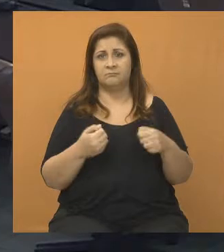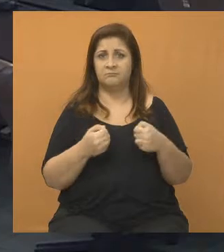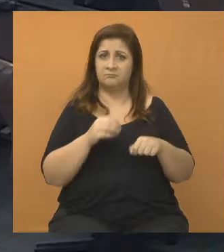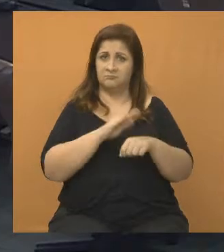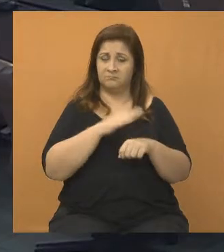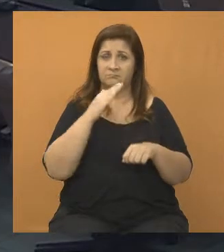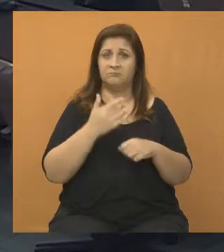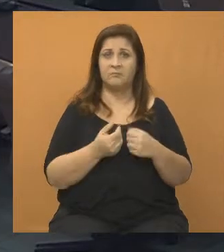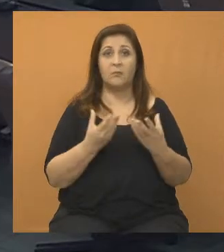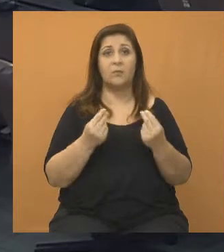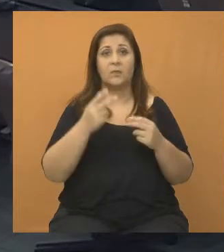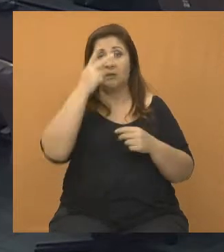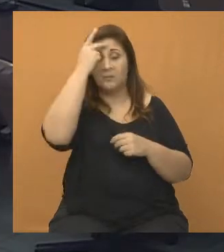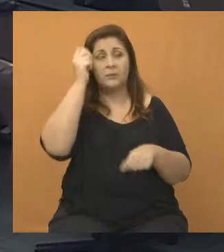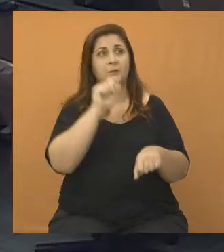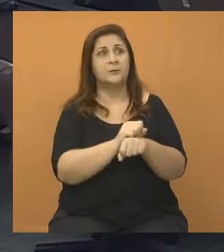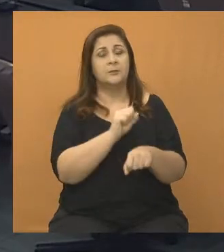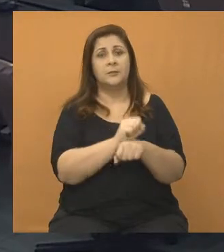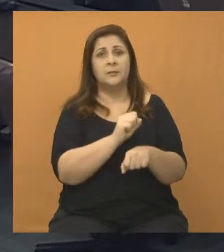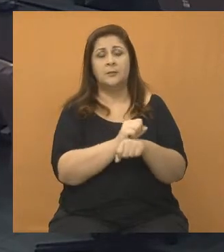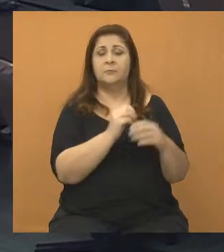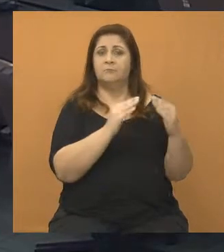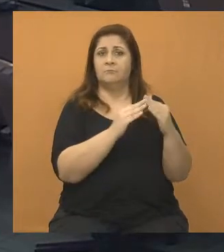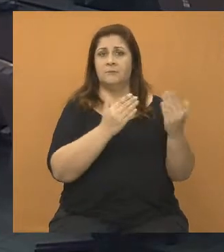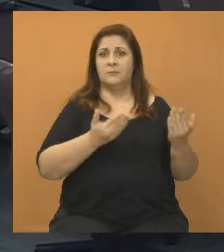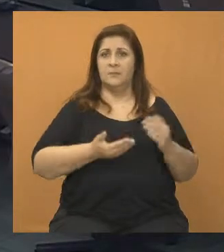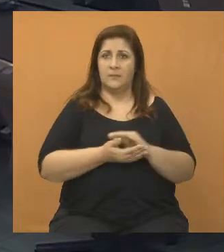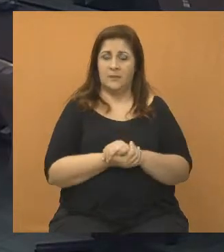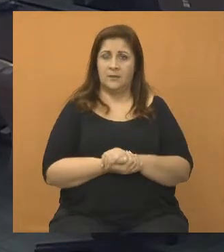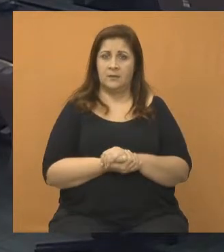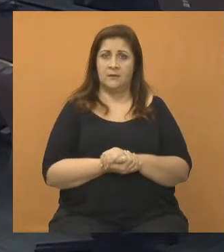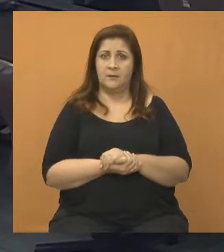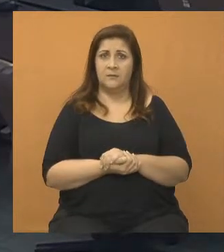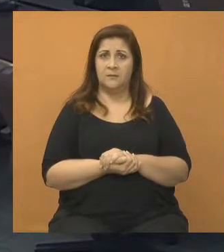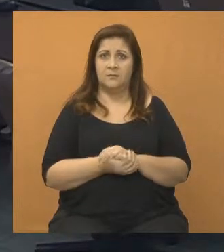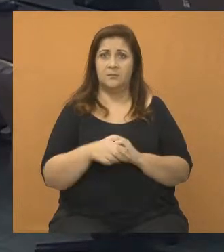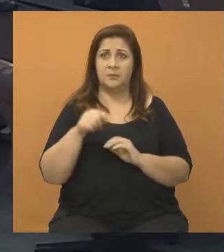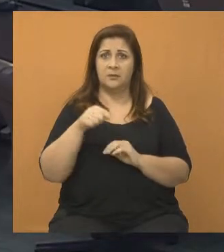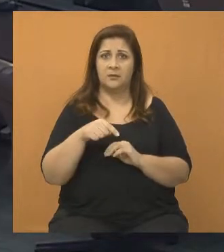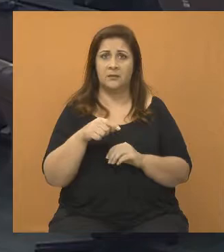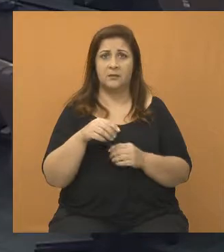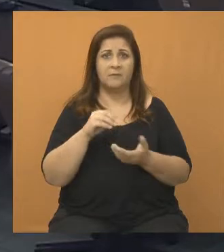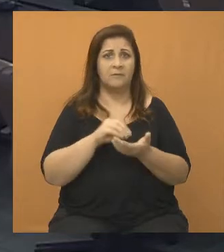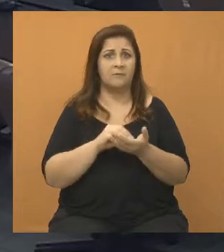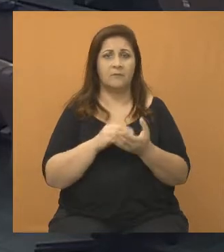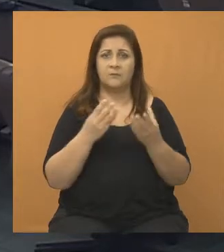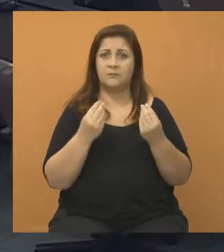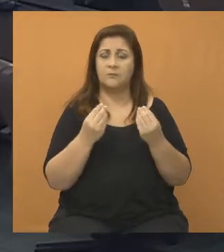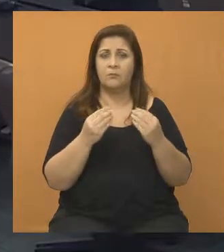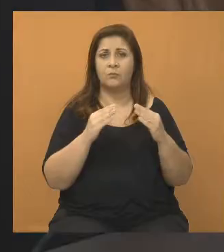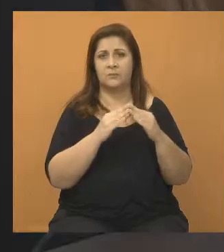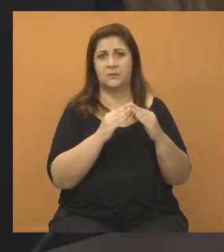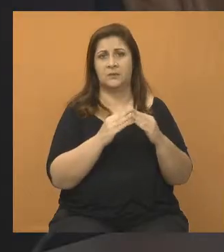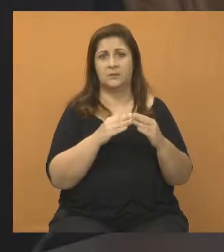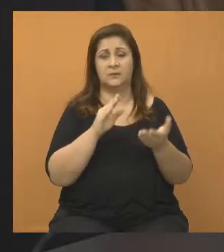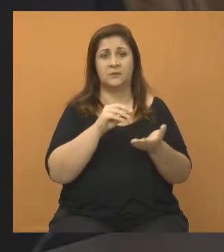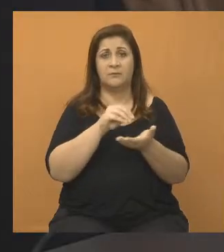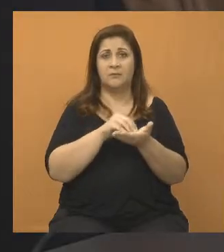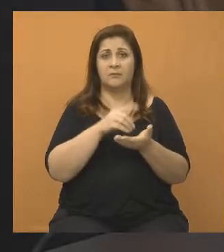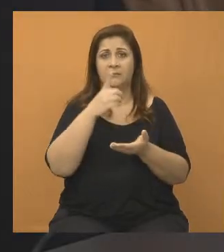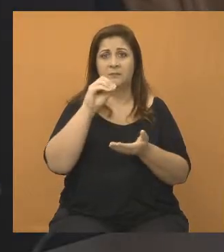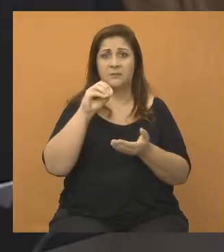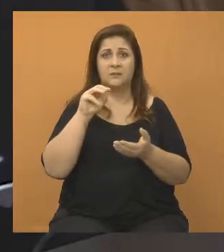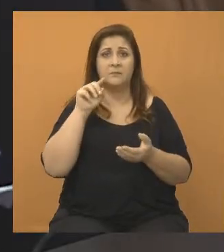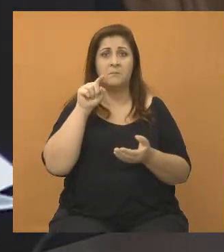grande para muitas pessoas que se inscreveram, e a gente sabe que o déficit aqui em Jacareí passa de 10 mil, né? Então, você vê que é um complicador. Se não